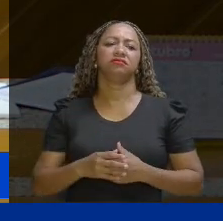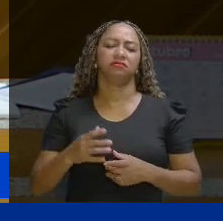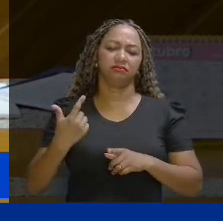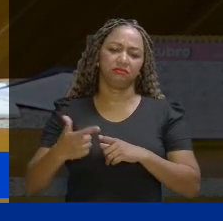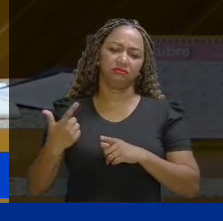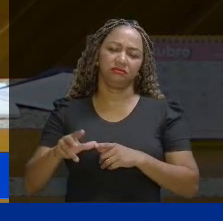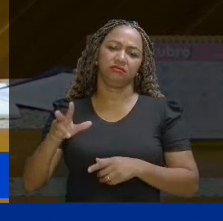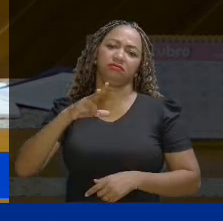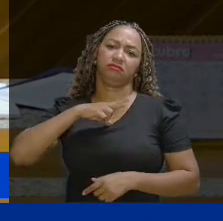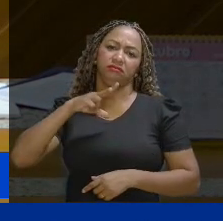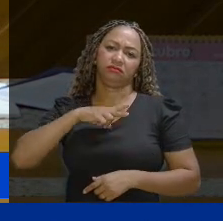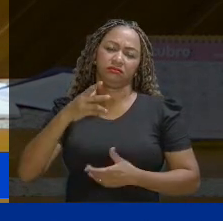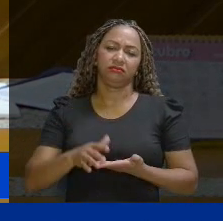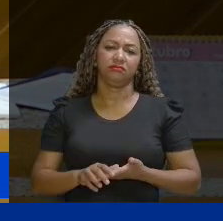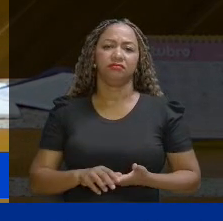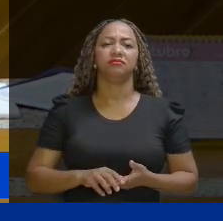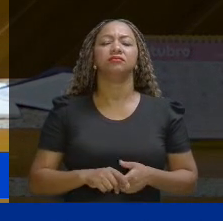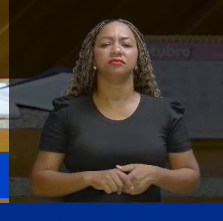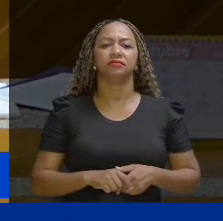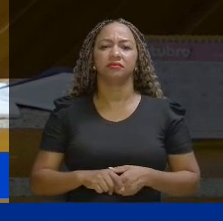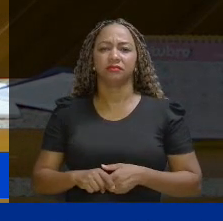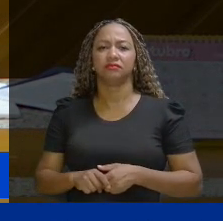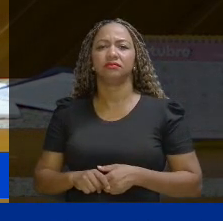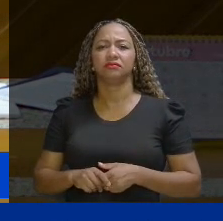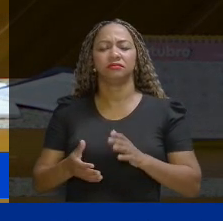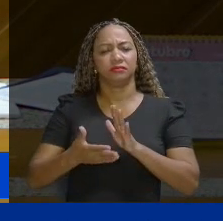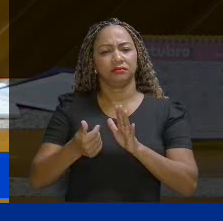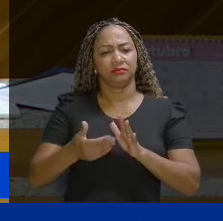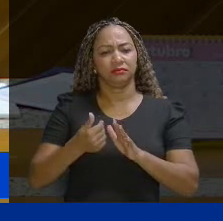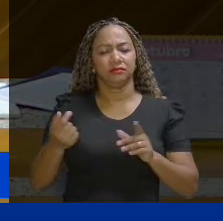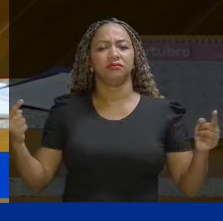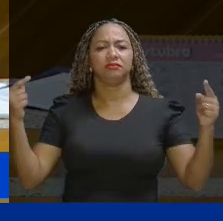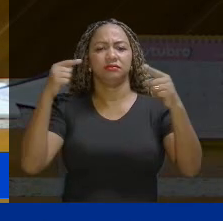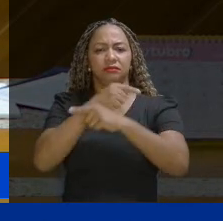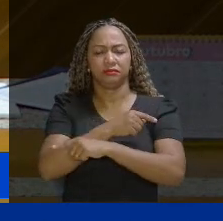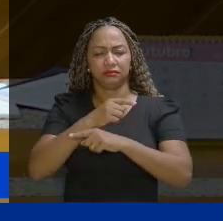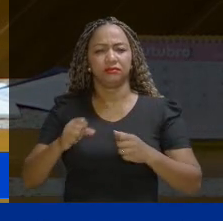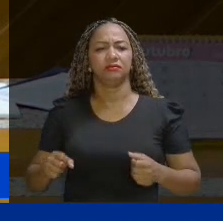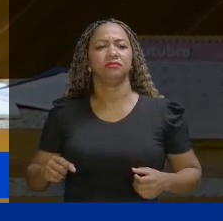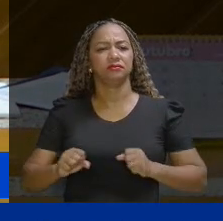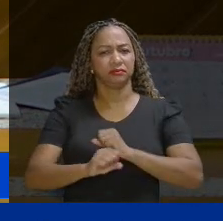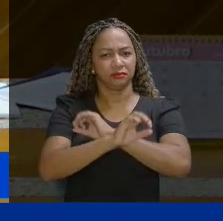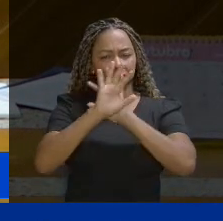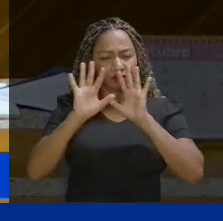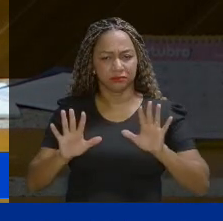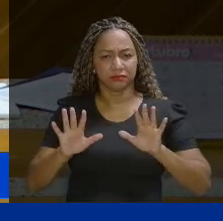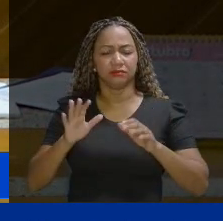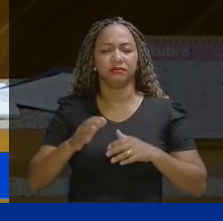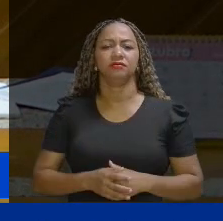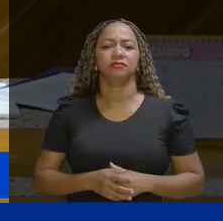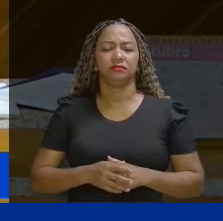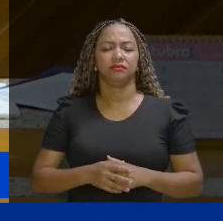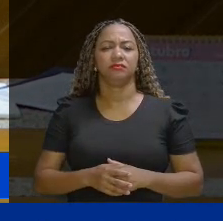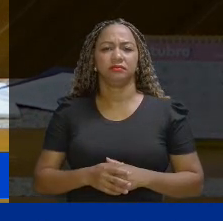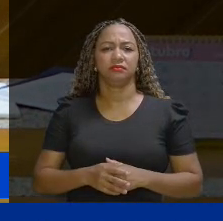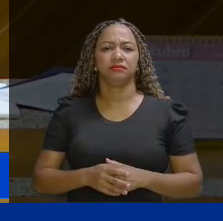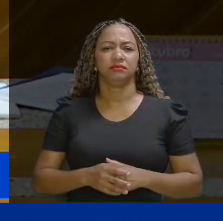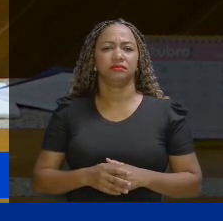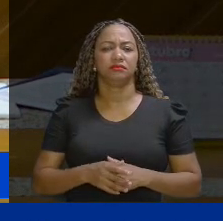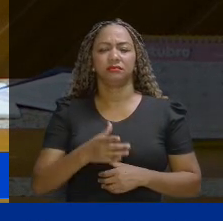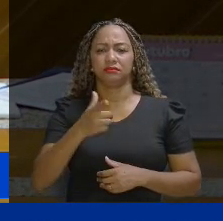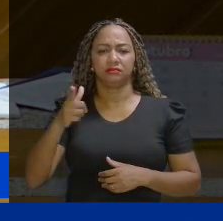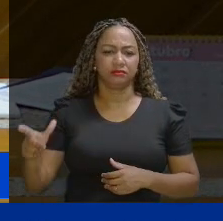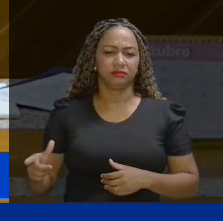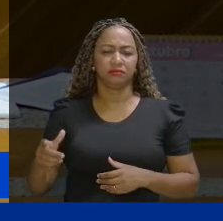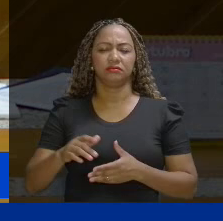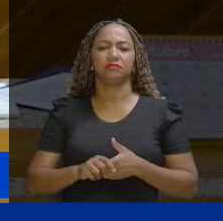alheias. Ao final, requereu que sejam sanadas omissões, contradições e obscuridades evidenciadas no acordo zerado, eis que